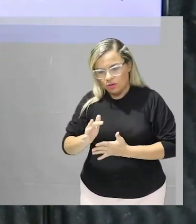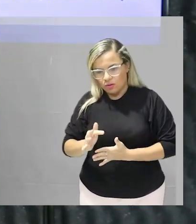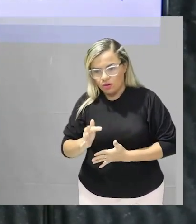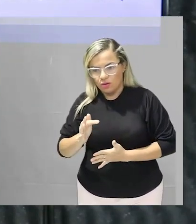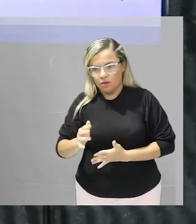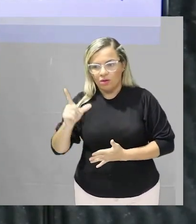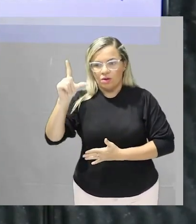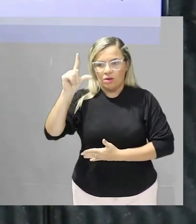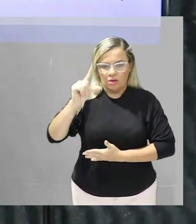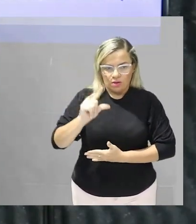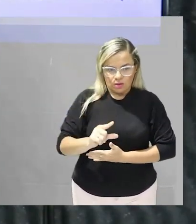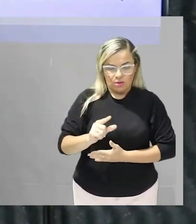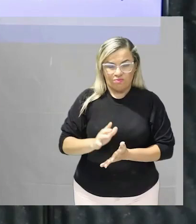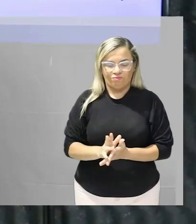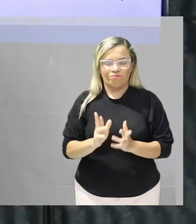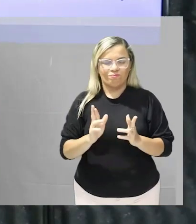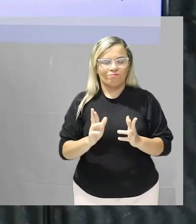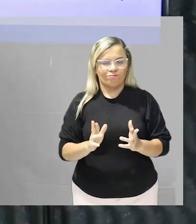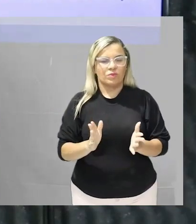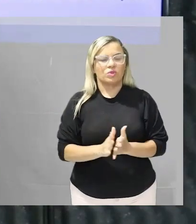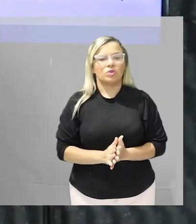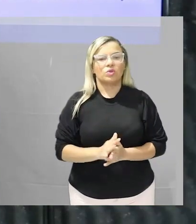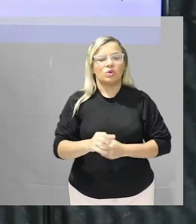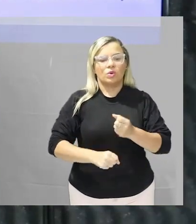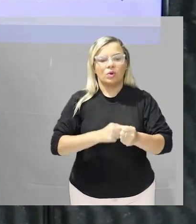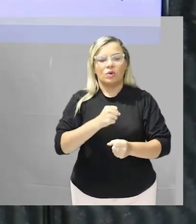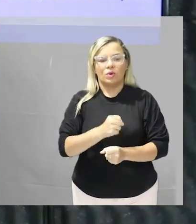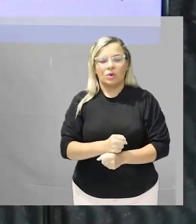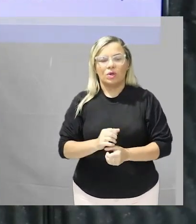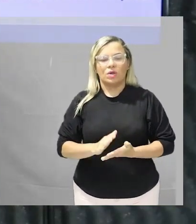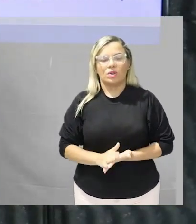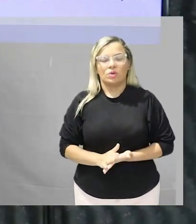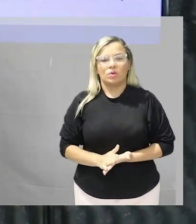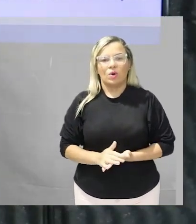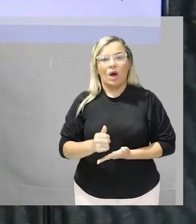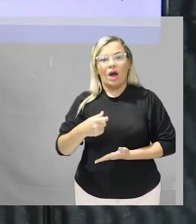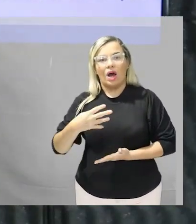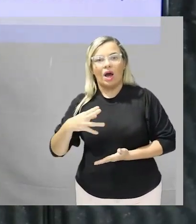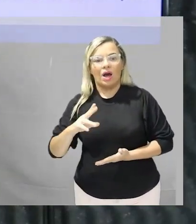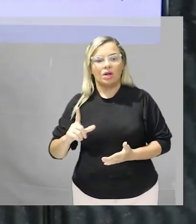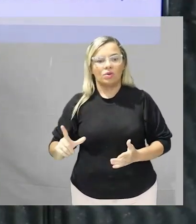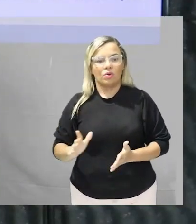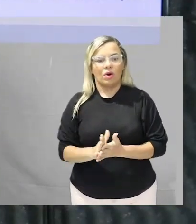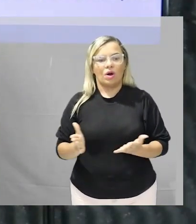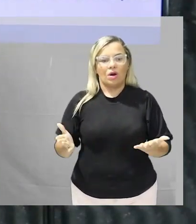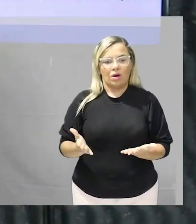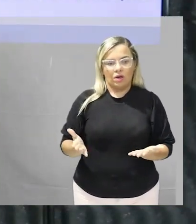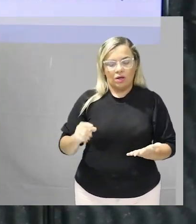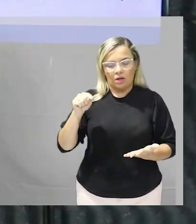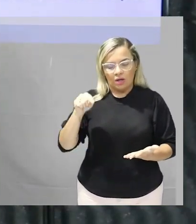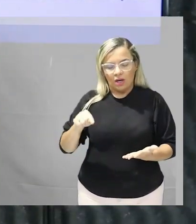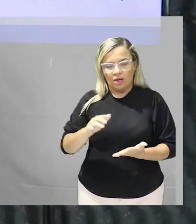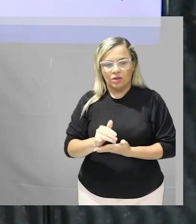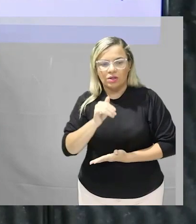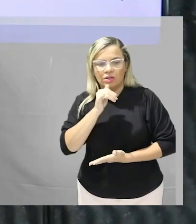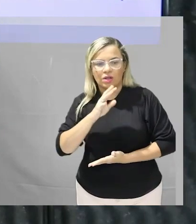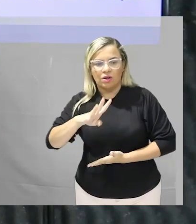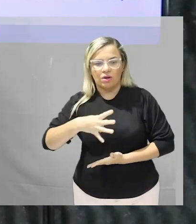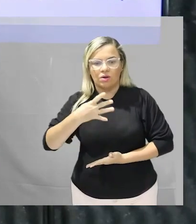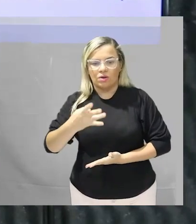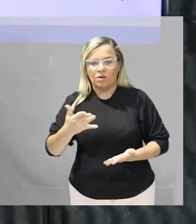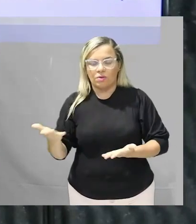para o ano atual que no caso é o ano 4 pois a receita esperada para o ano 4